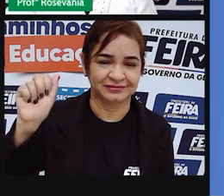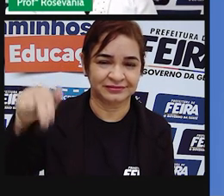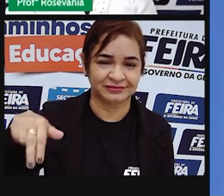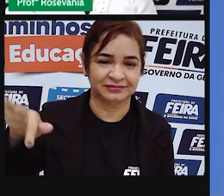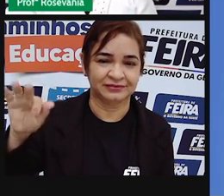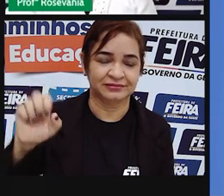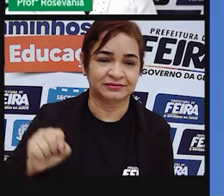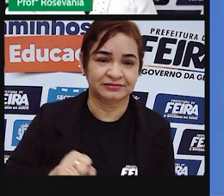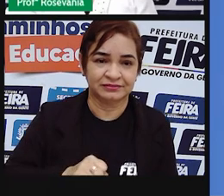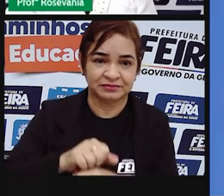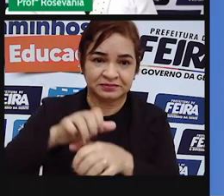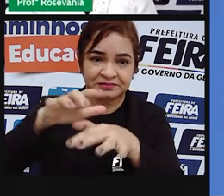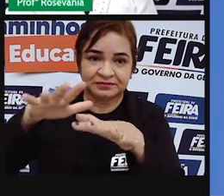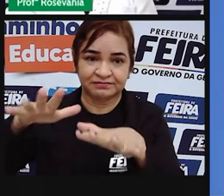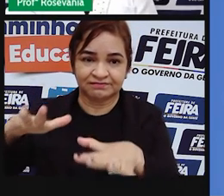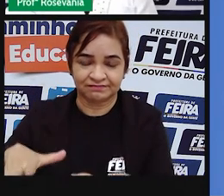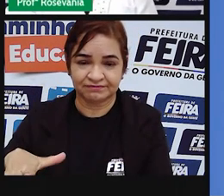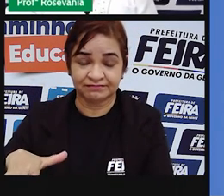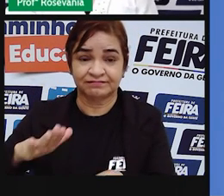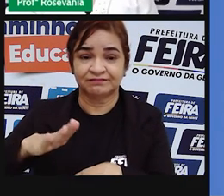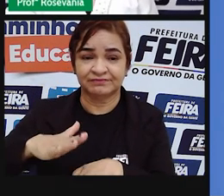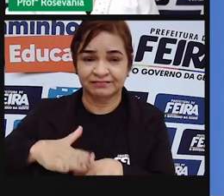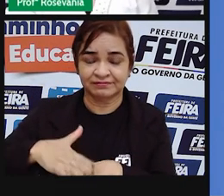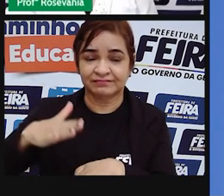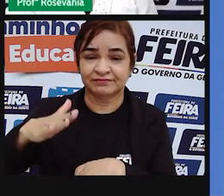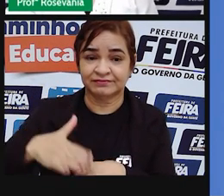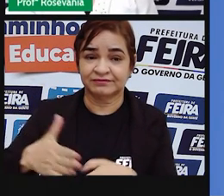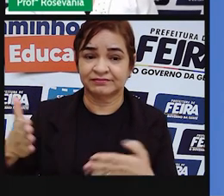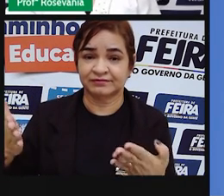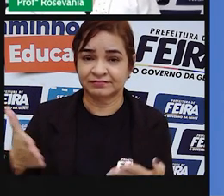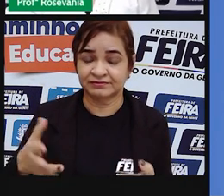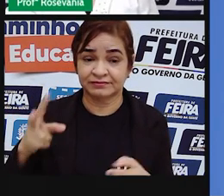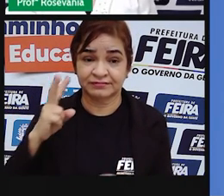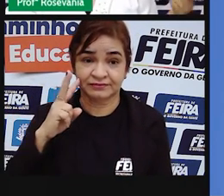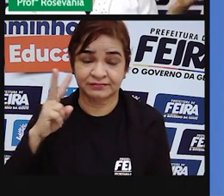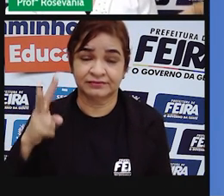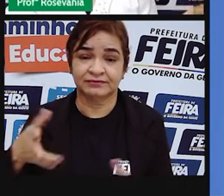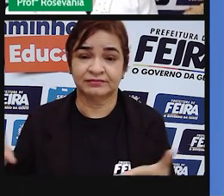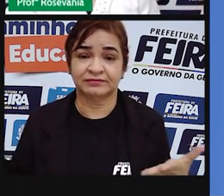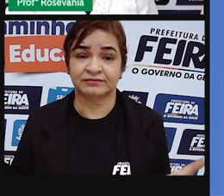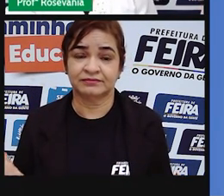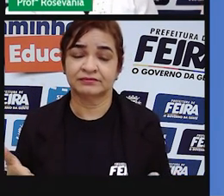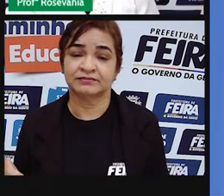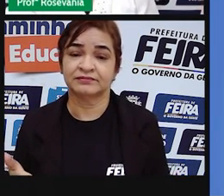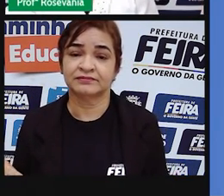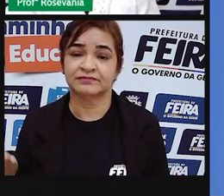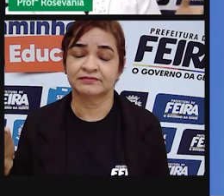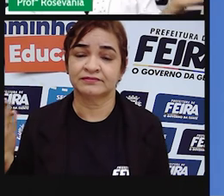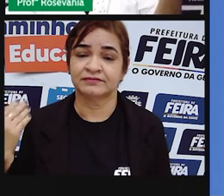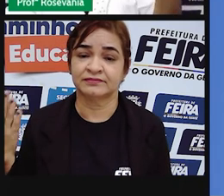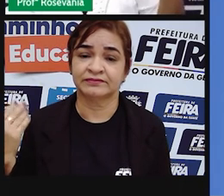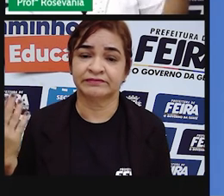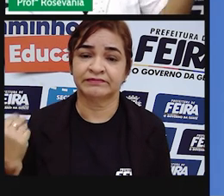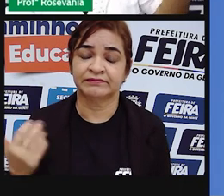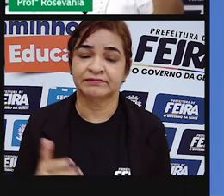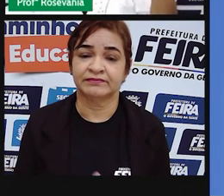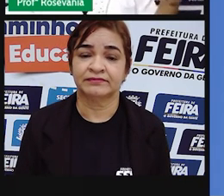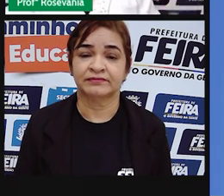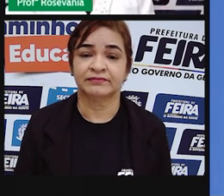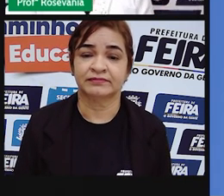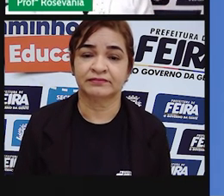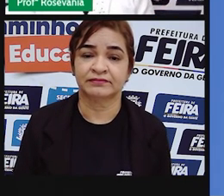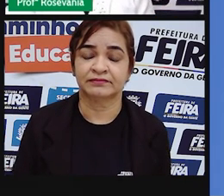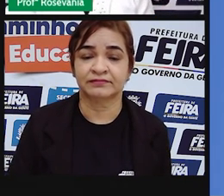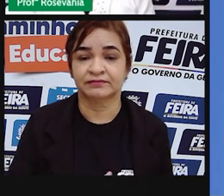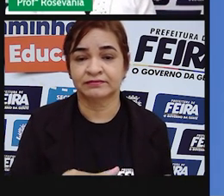esse fluxo aumentou bastante mente e agora a gente tá vendo né nos dias atuais o mapa anterior Esse